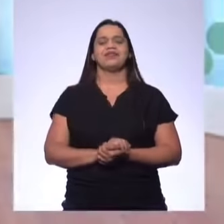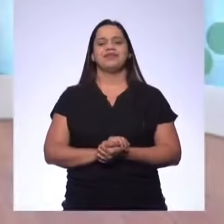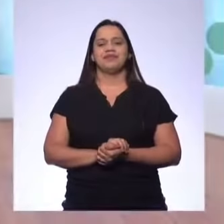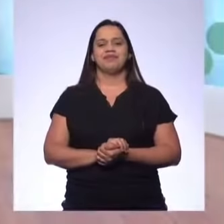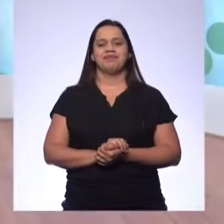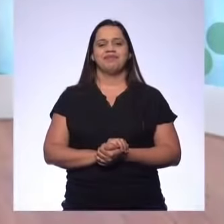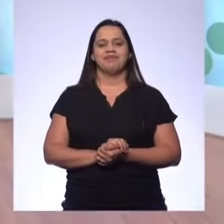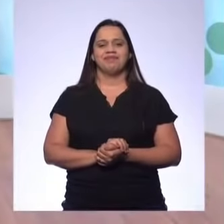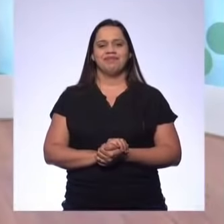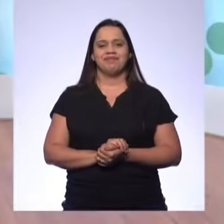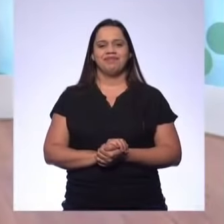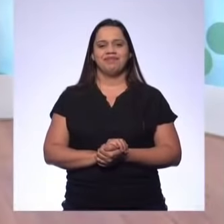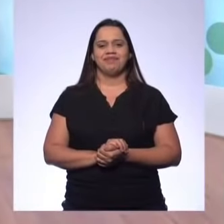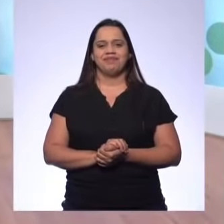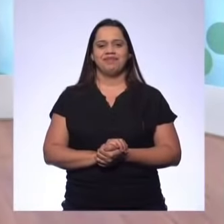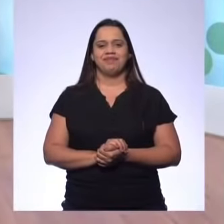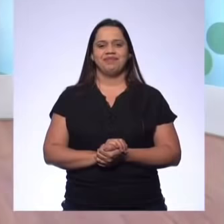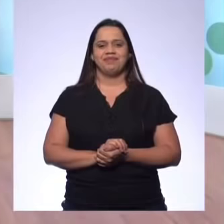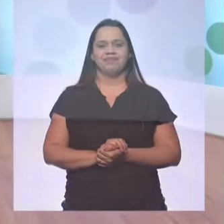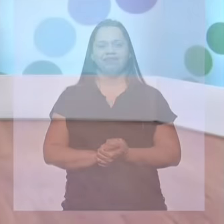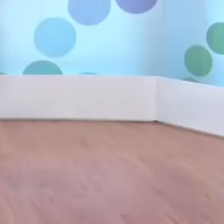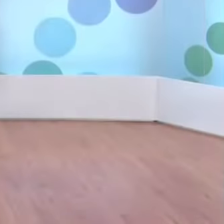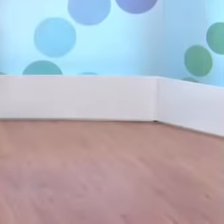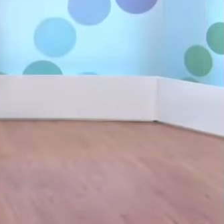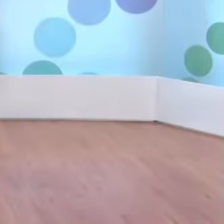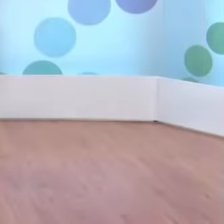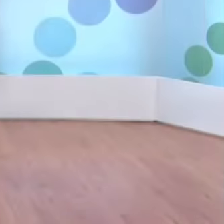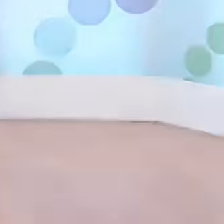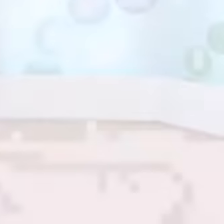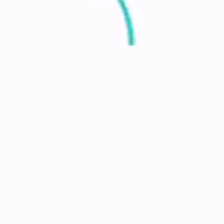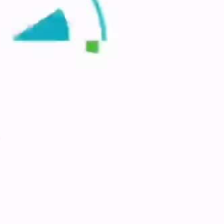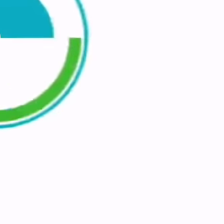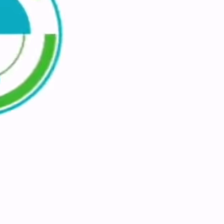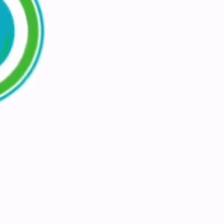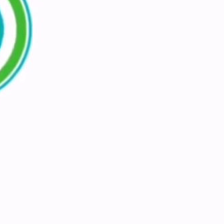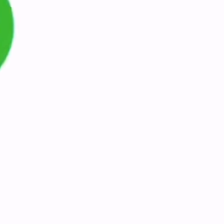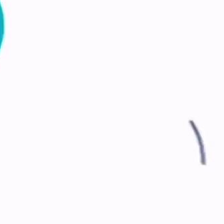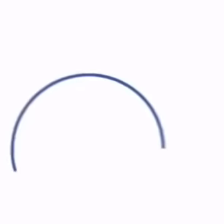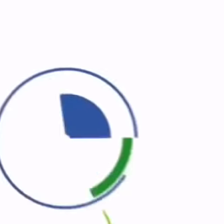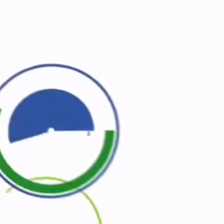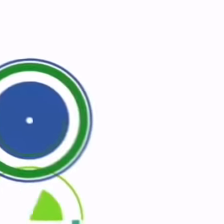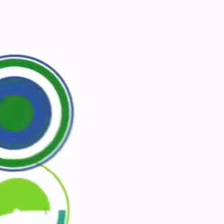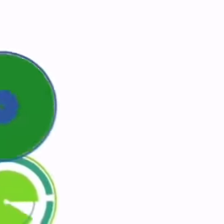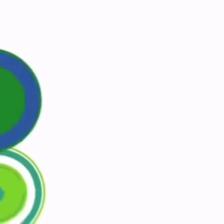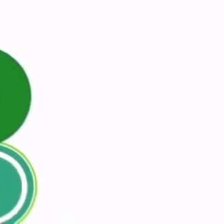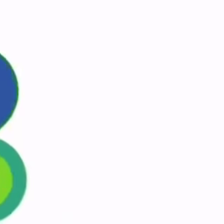See you.